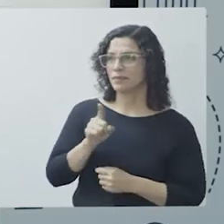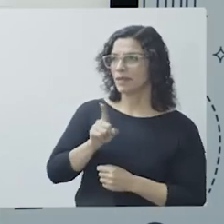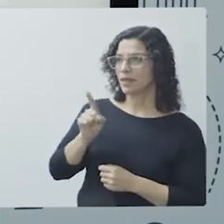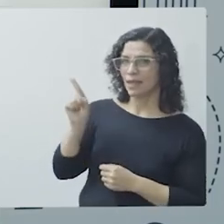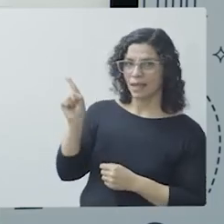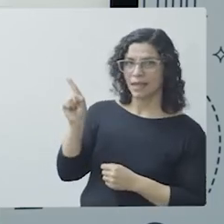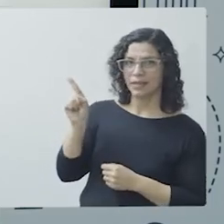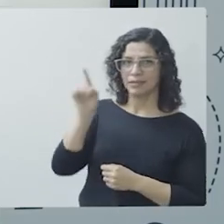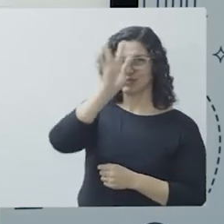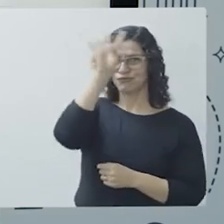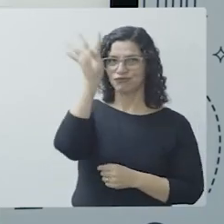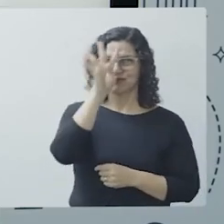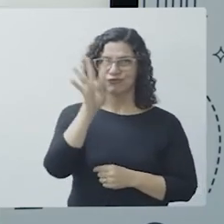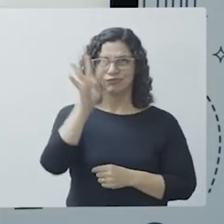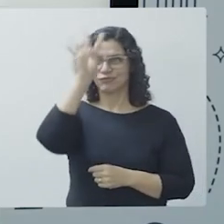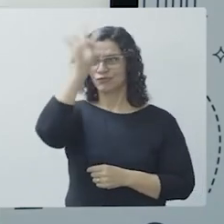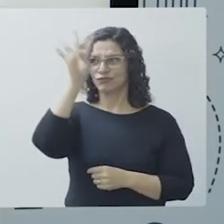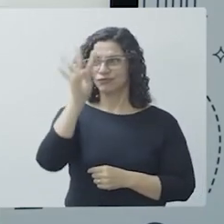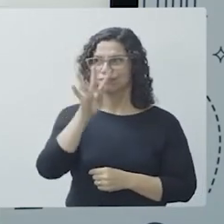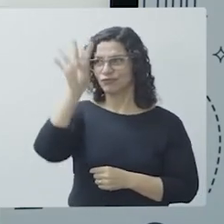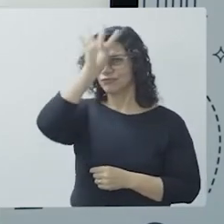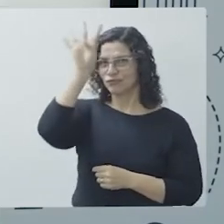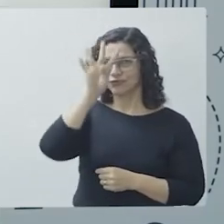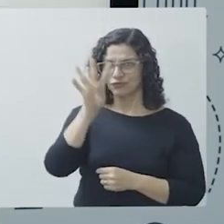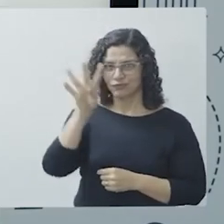Esse aqui tem cabelos